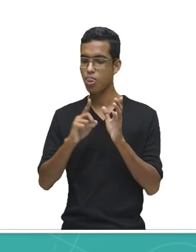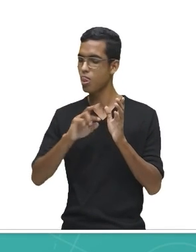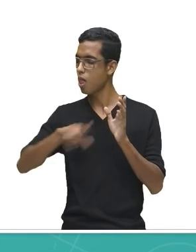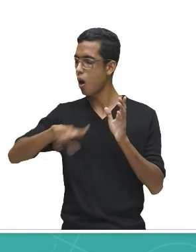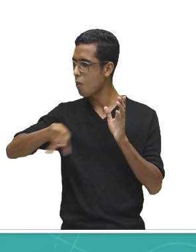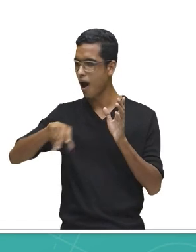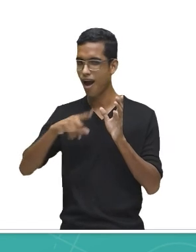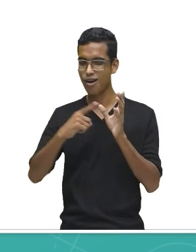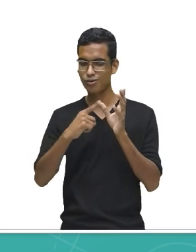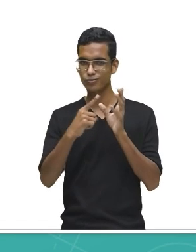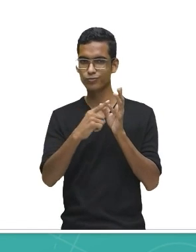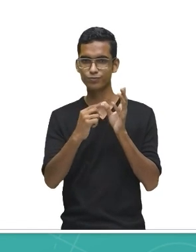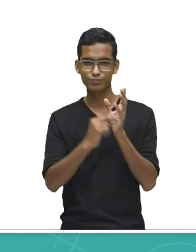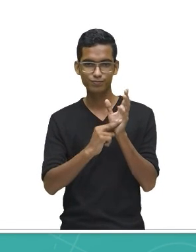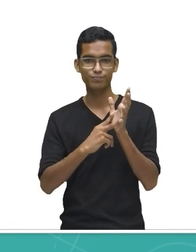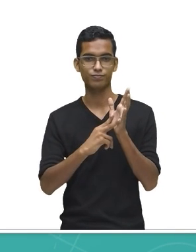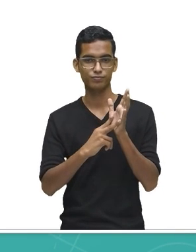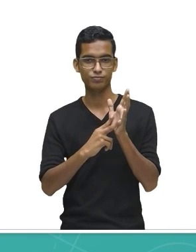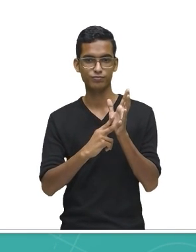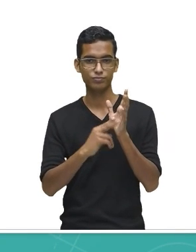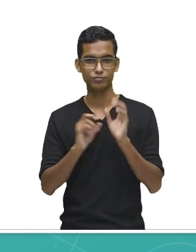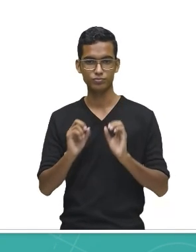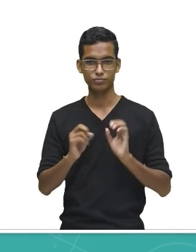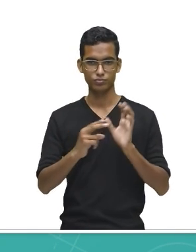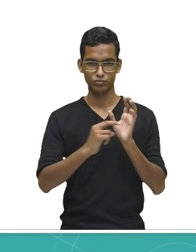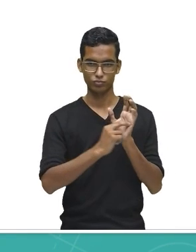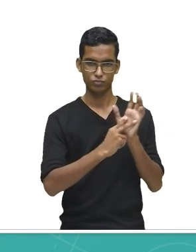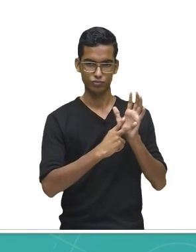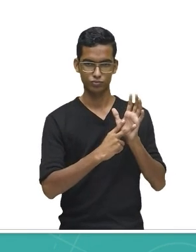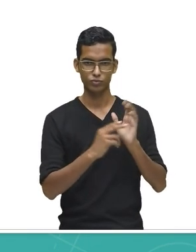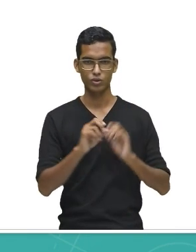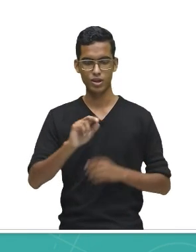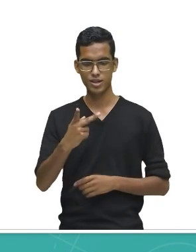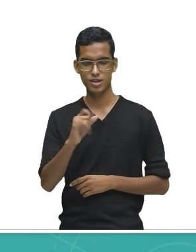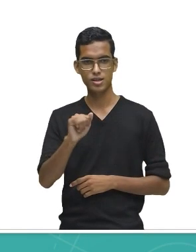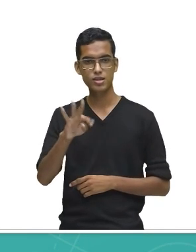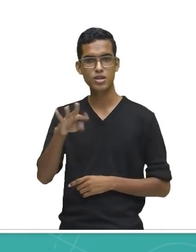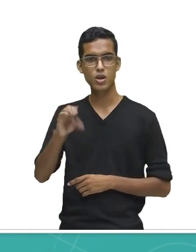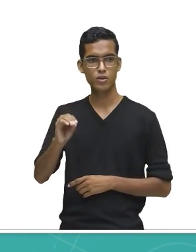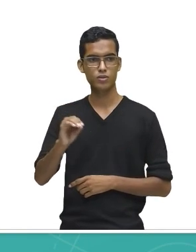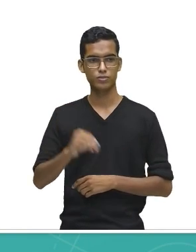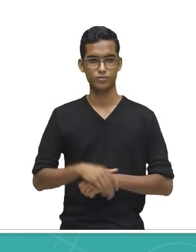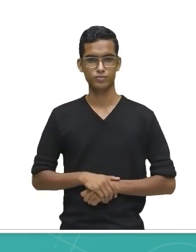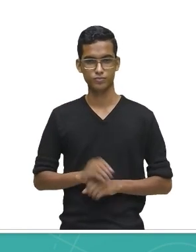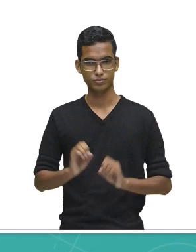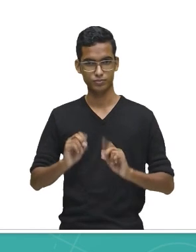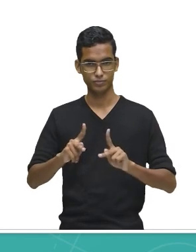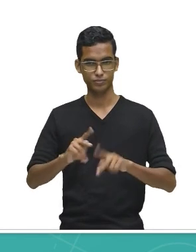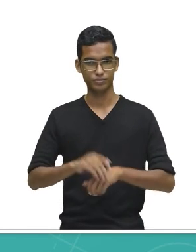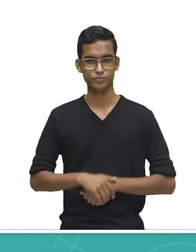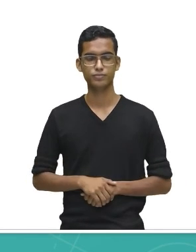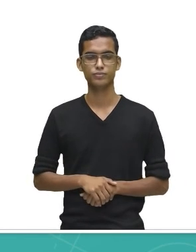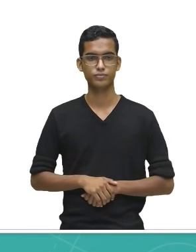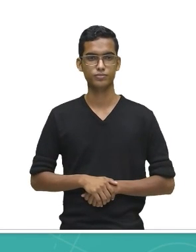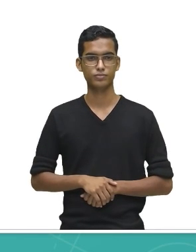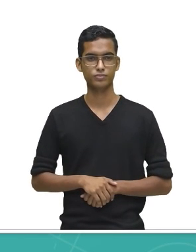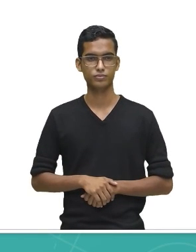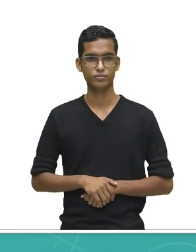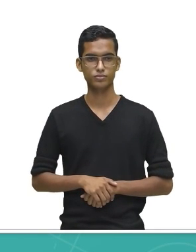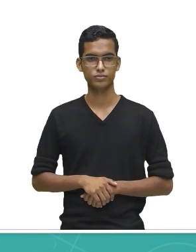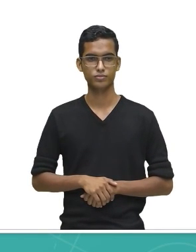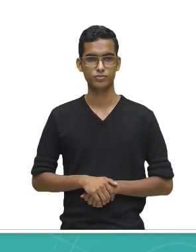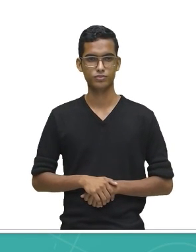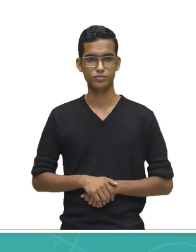voltar sempre, porque quando é assim a gente fica, né, voltando, que é para entender. 3 palavras